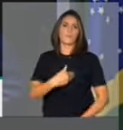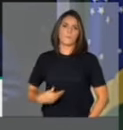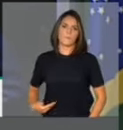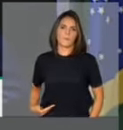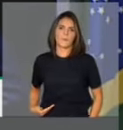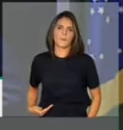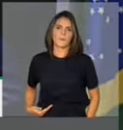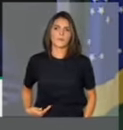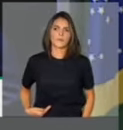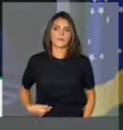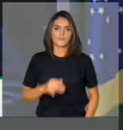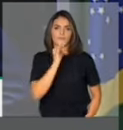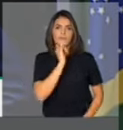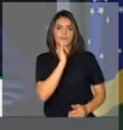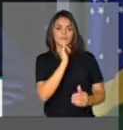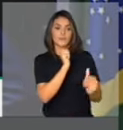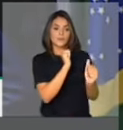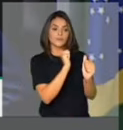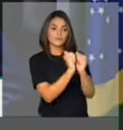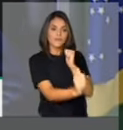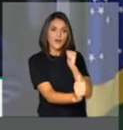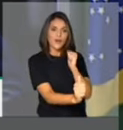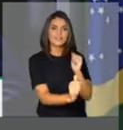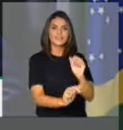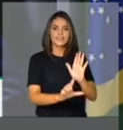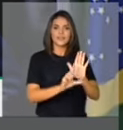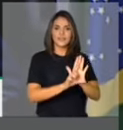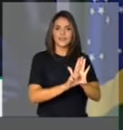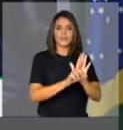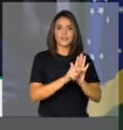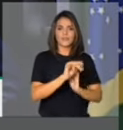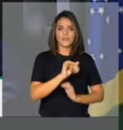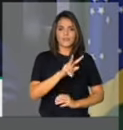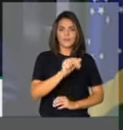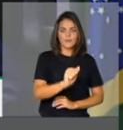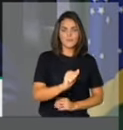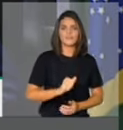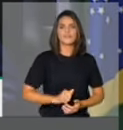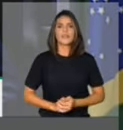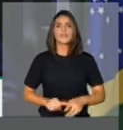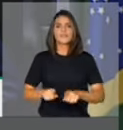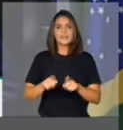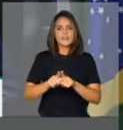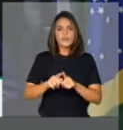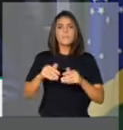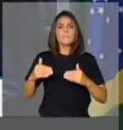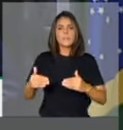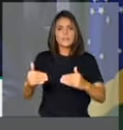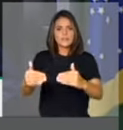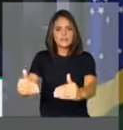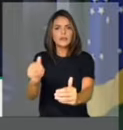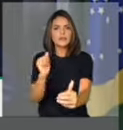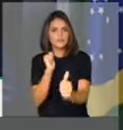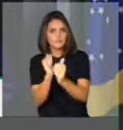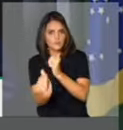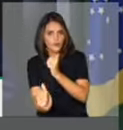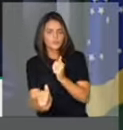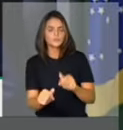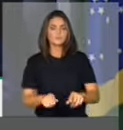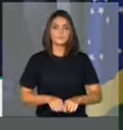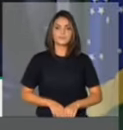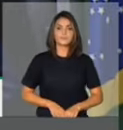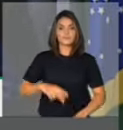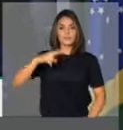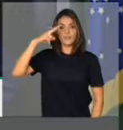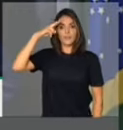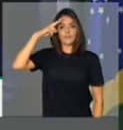públicos. No caso do esporte, recursos da Lei Piva, recursos do Ministério do Esporte, recursos das